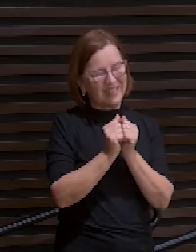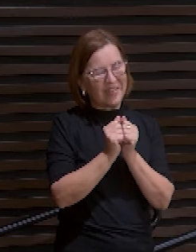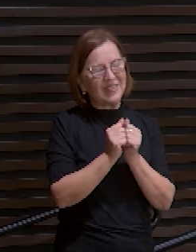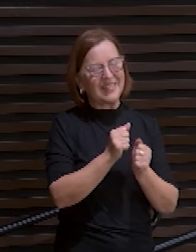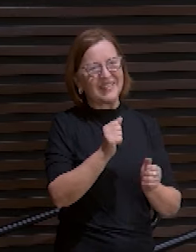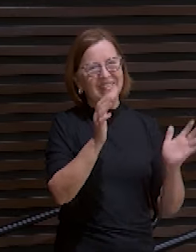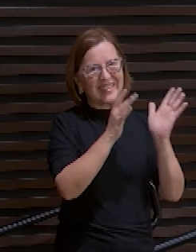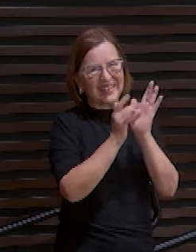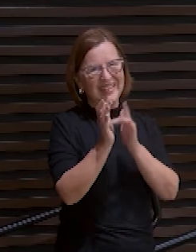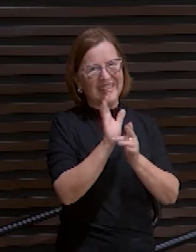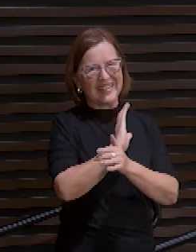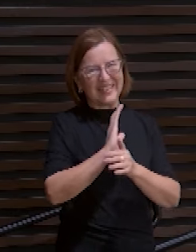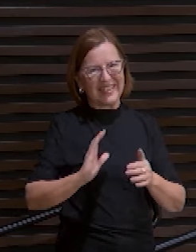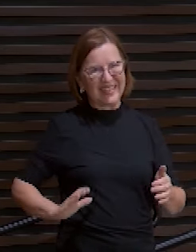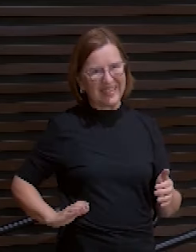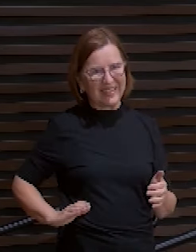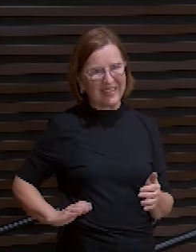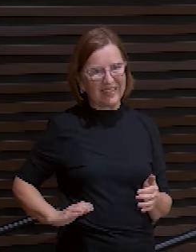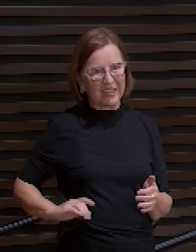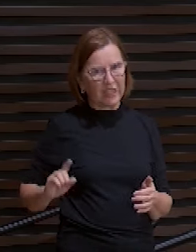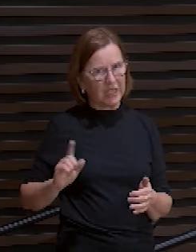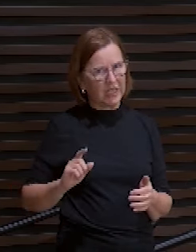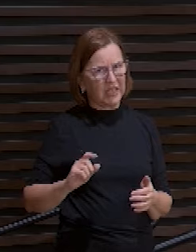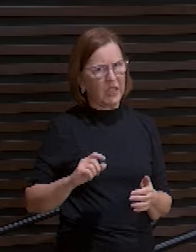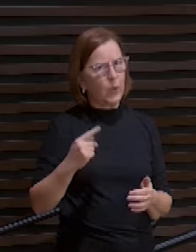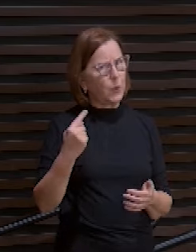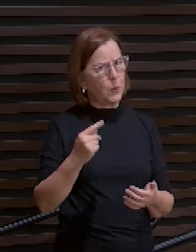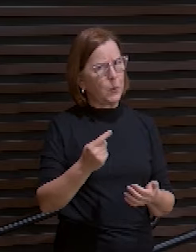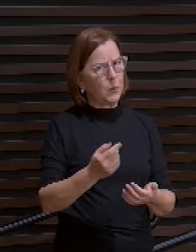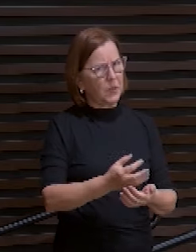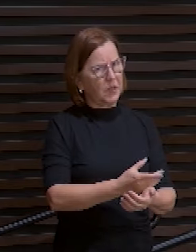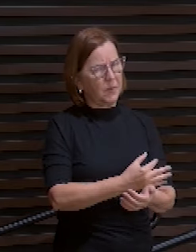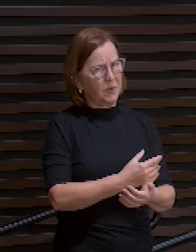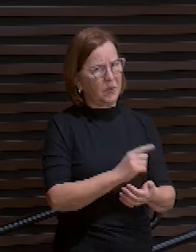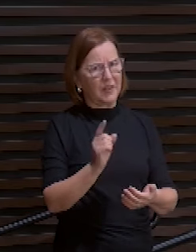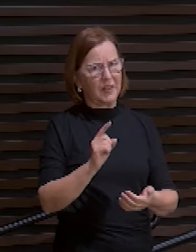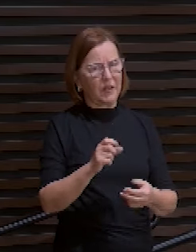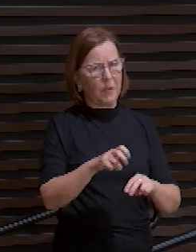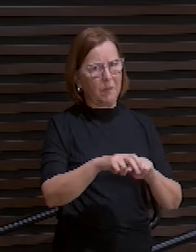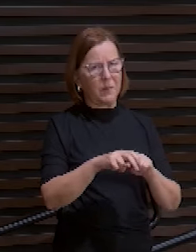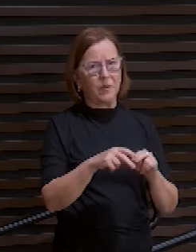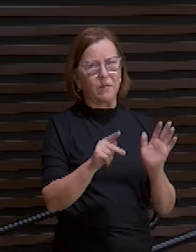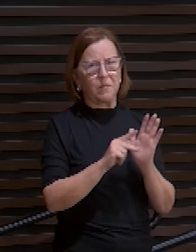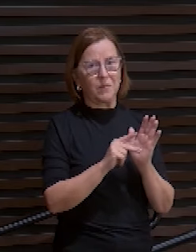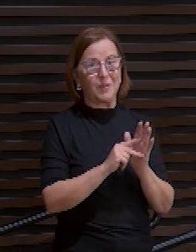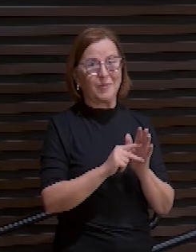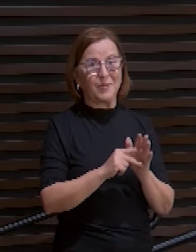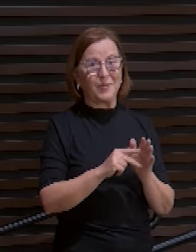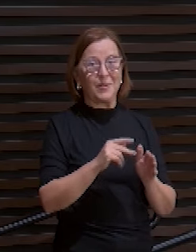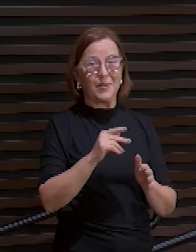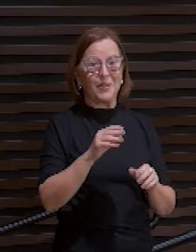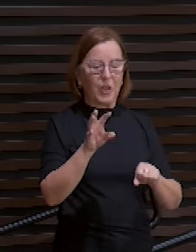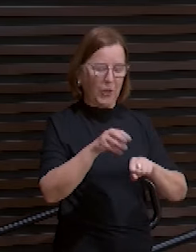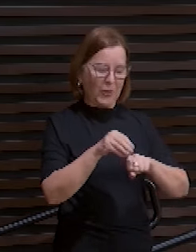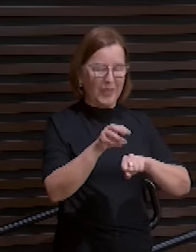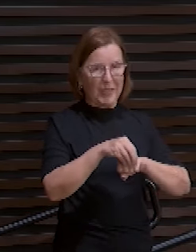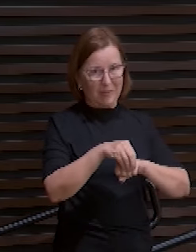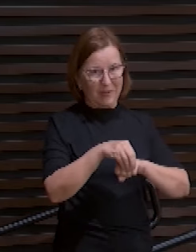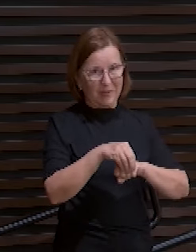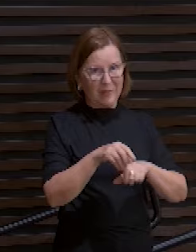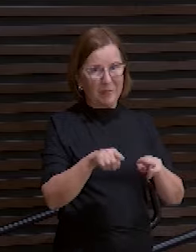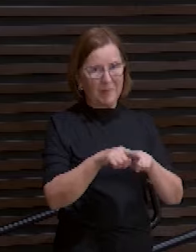Cristo não em suas emoções não no seu conhecimento mas Crendo que a palavra de Deus